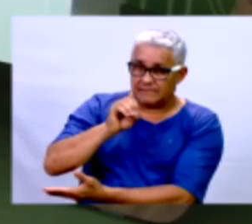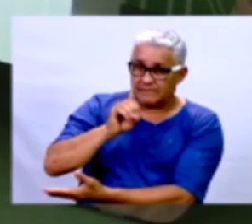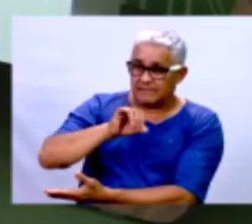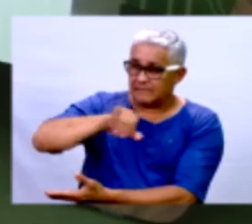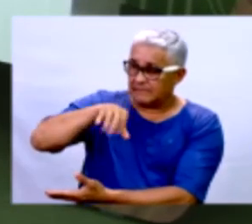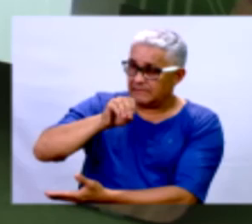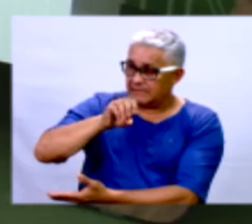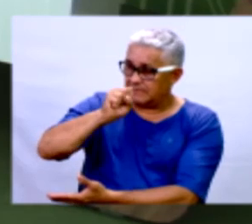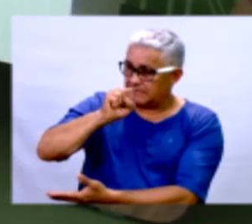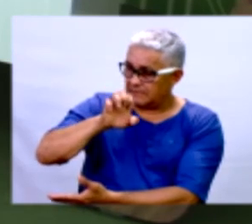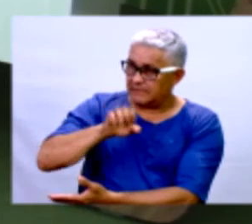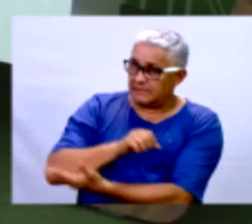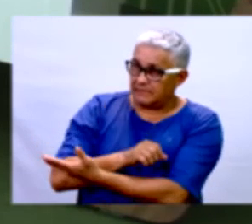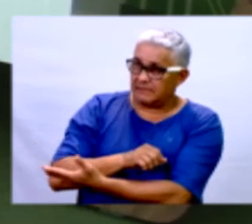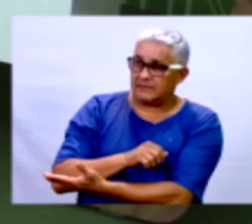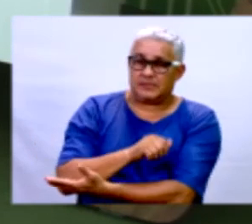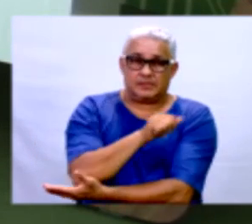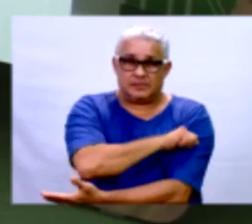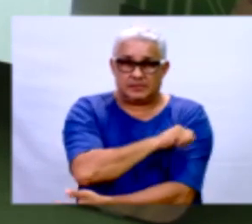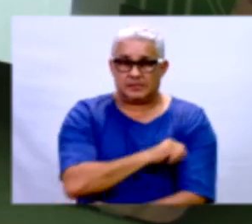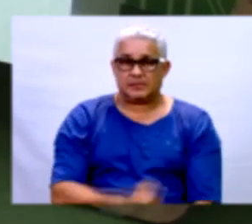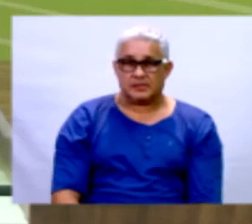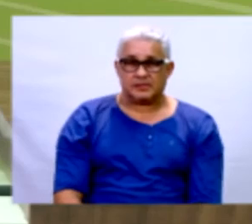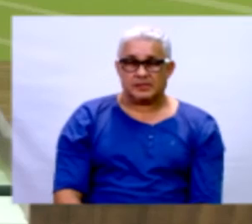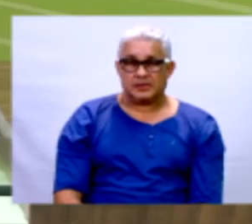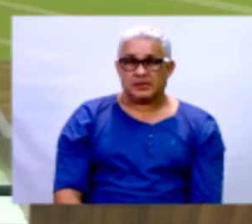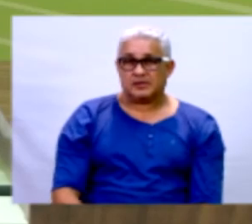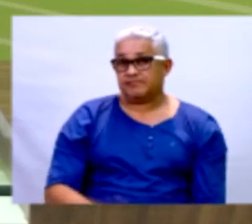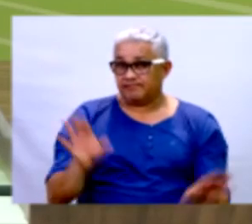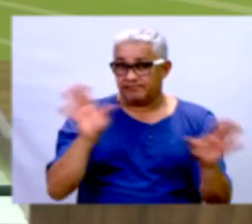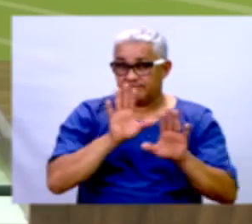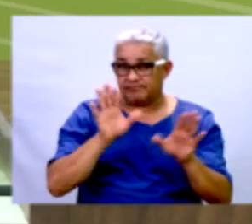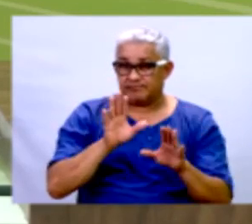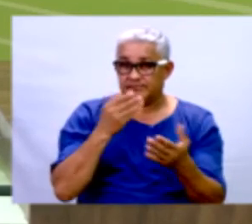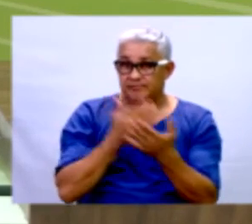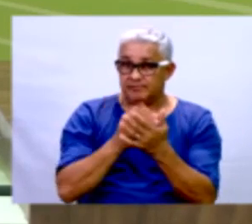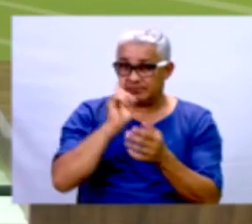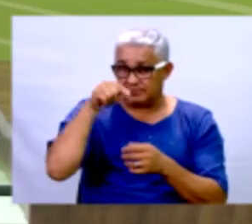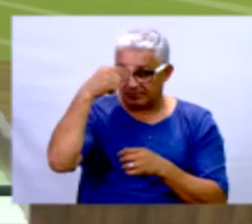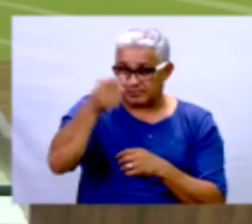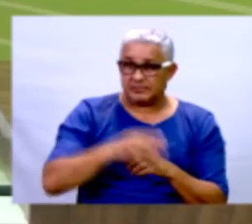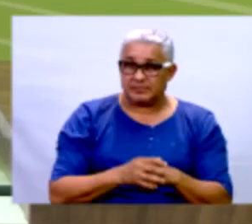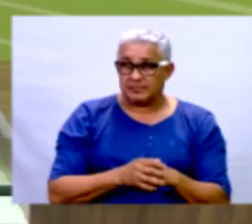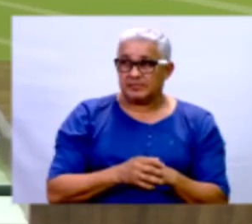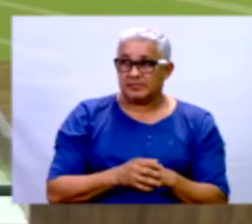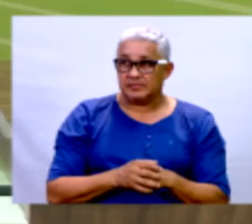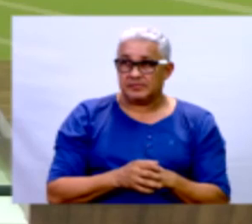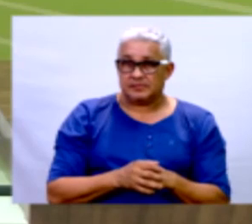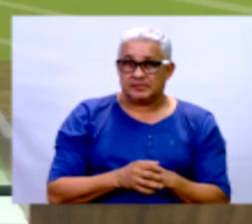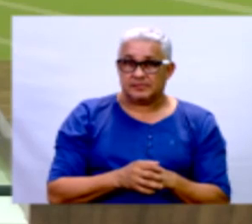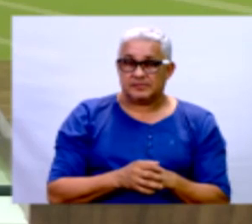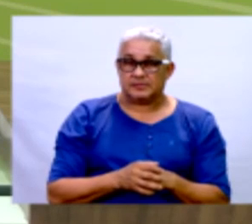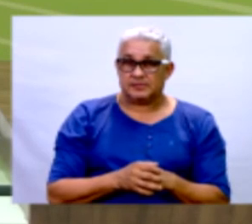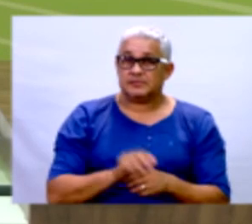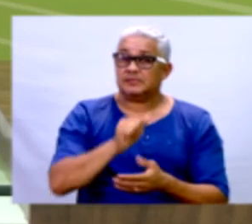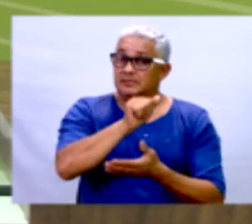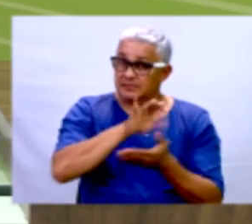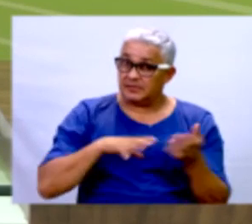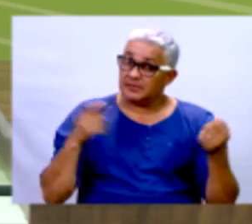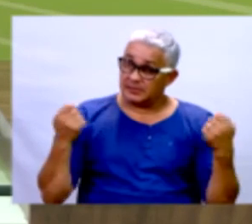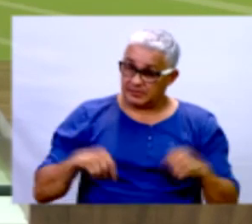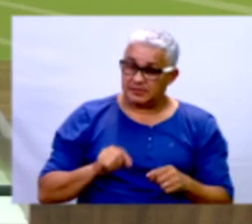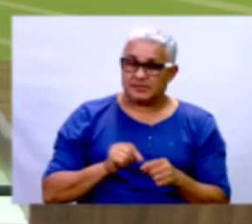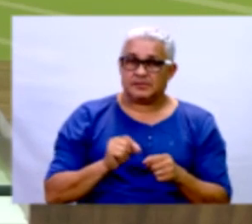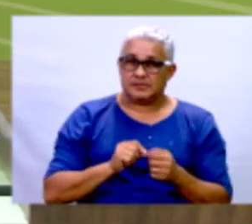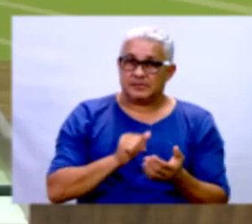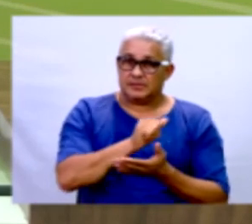dos nossos alunos. Pessoal, até a próxima aula. Não deixem de fazer atividades propostas